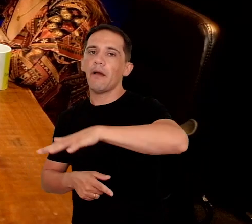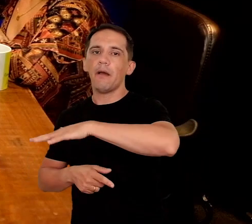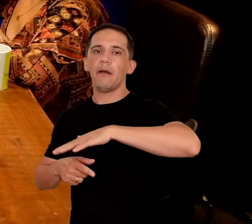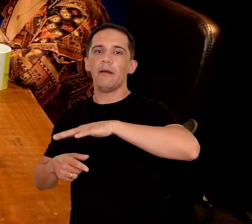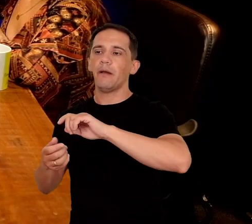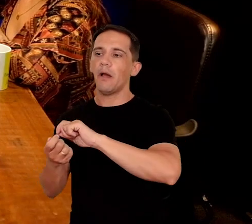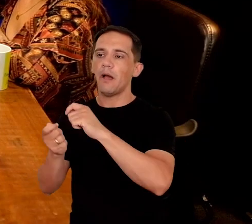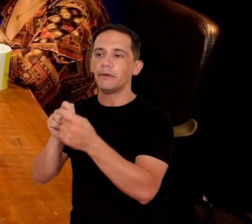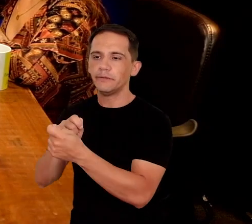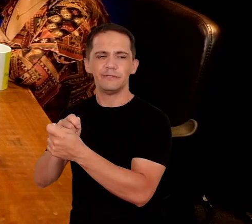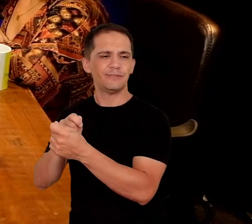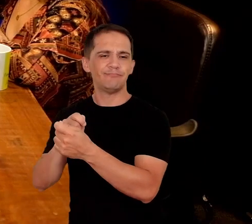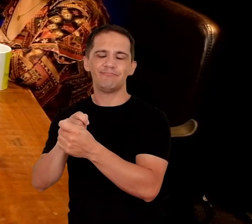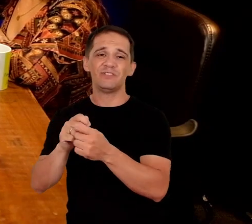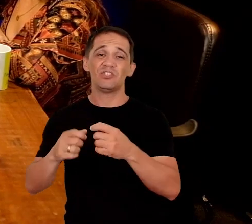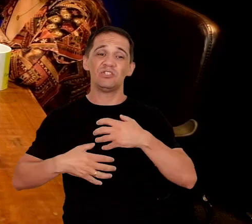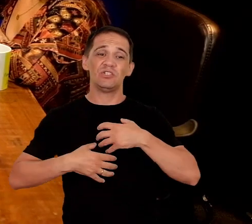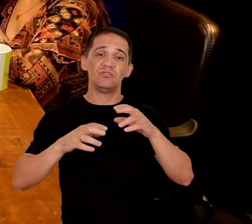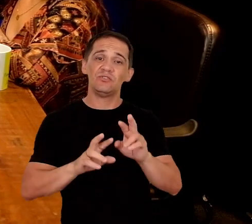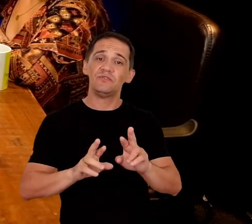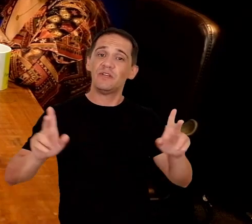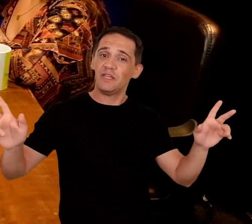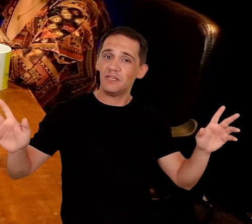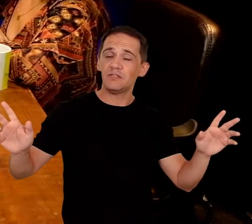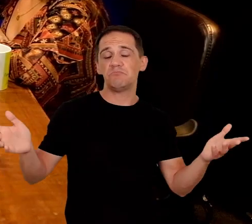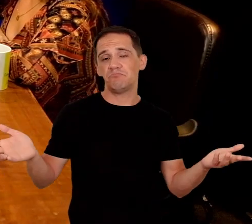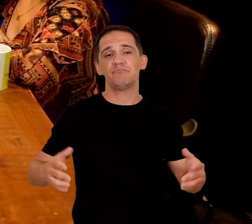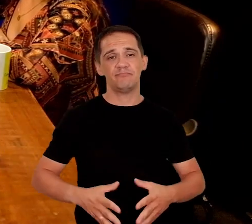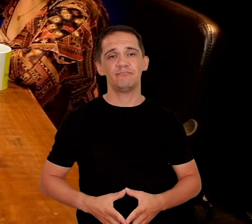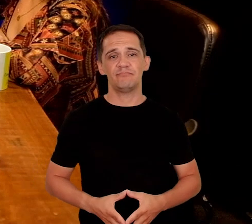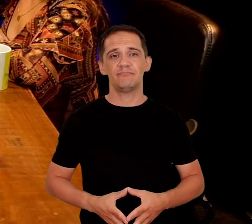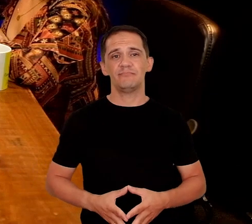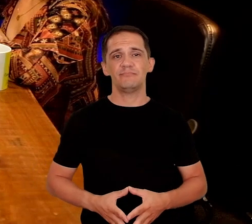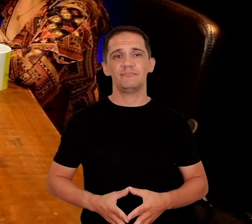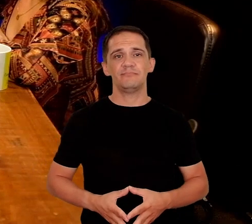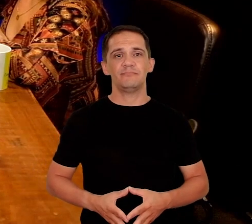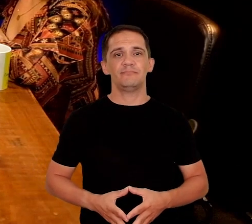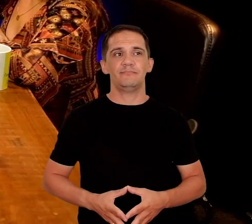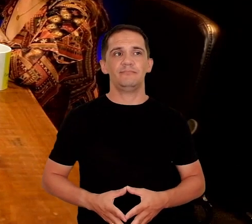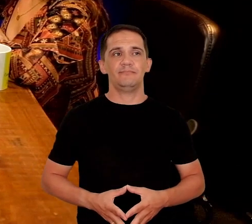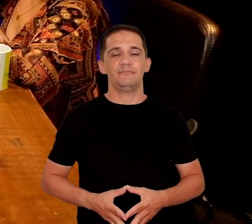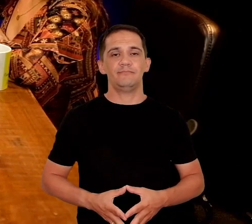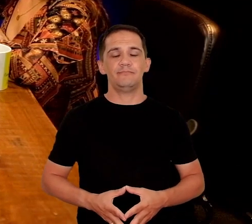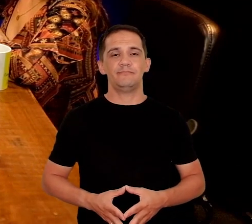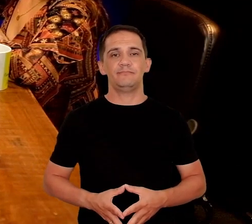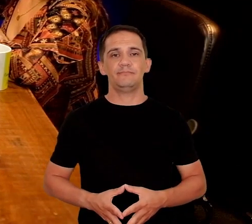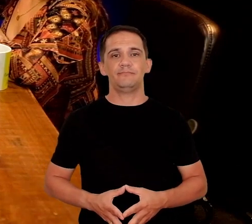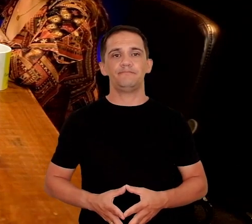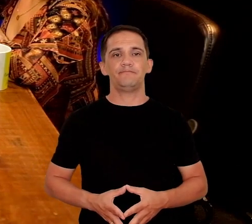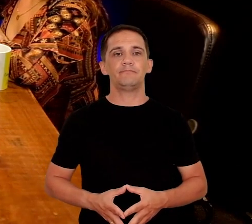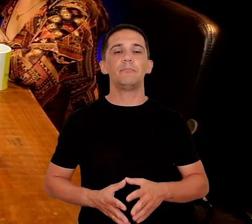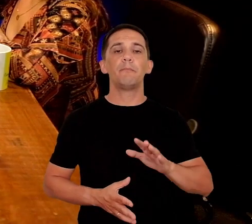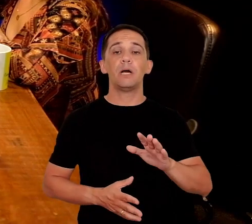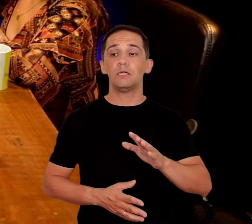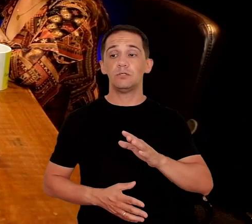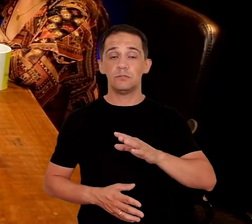artística, teatral, talvez não vai, Ou só no contexto captar, né? educacional, ali, né? ou vice-versa. Cada área. Mas como tu falou, a